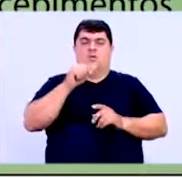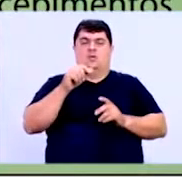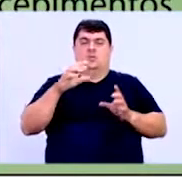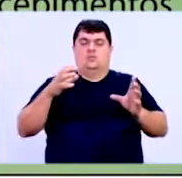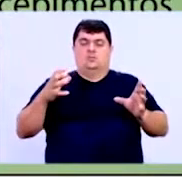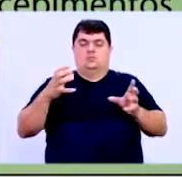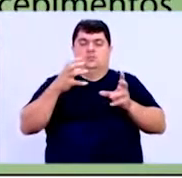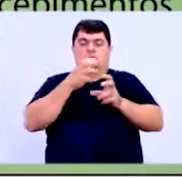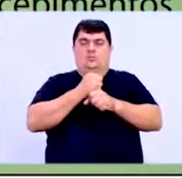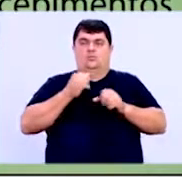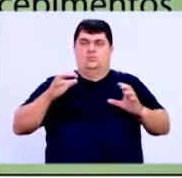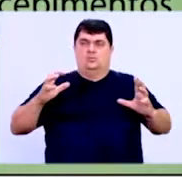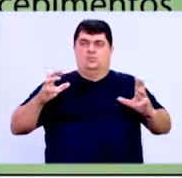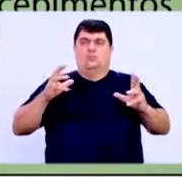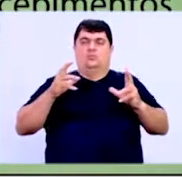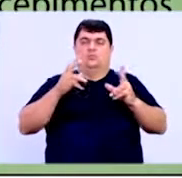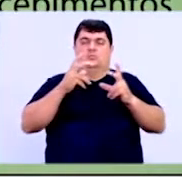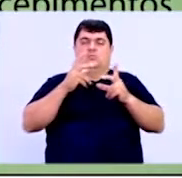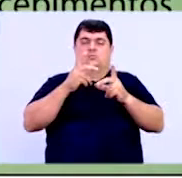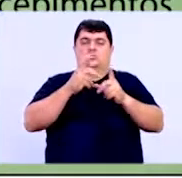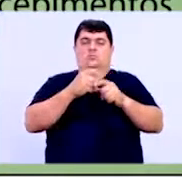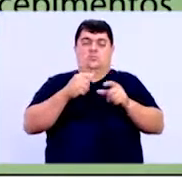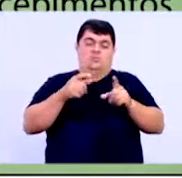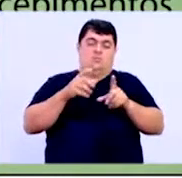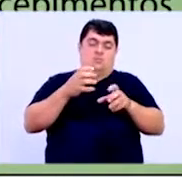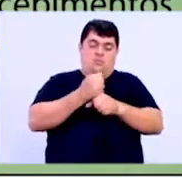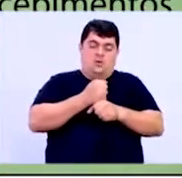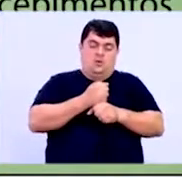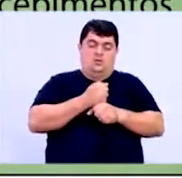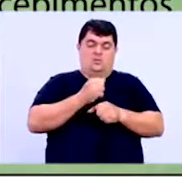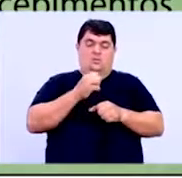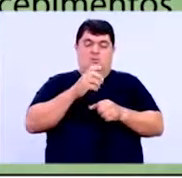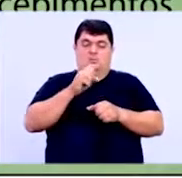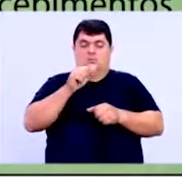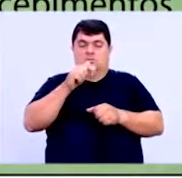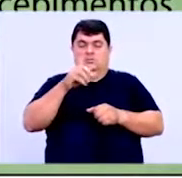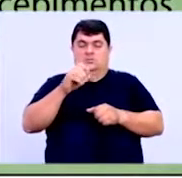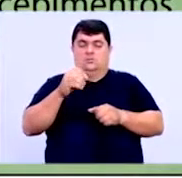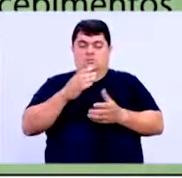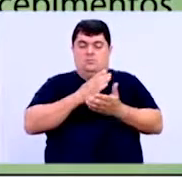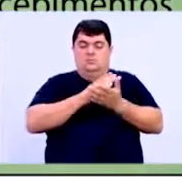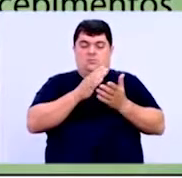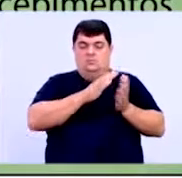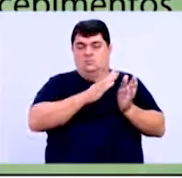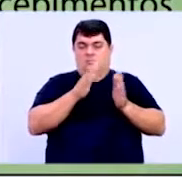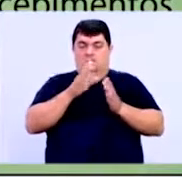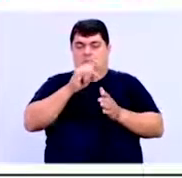de todos os recebimentos mais o saldo inicial de caixa. Ok. E